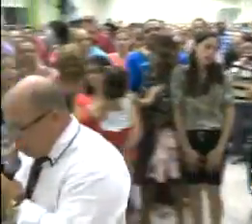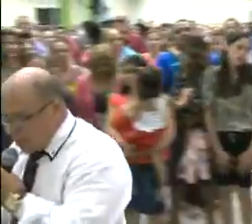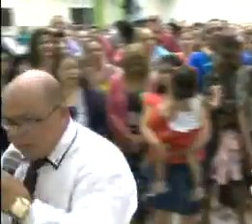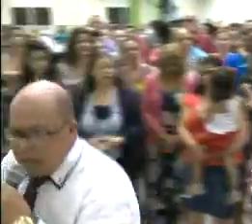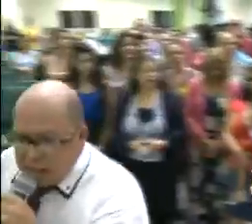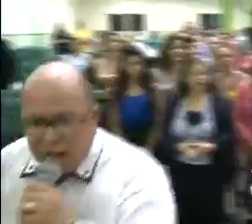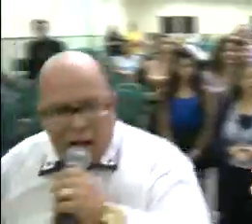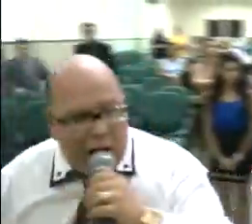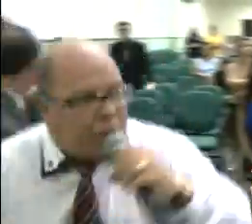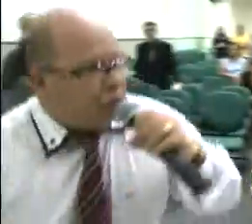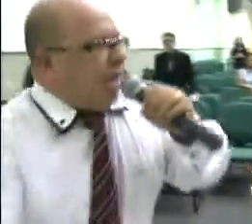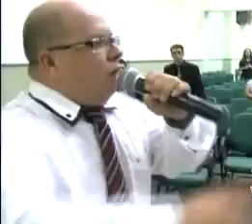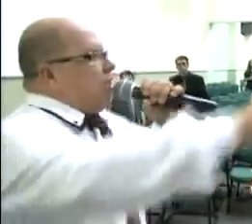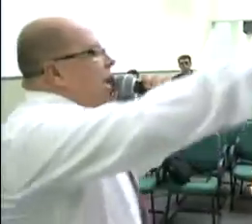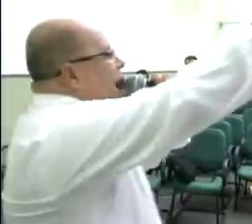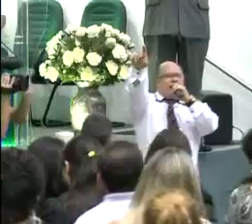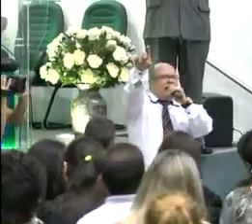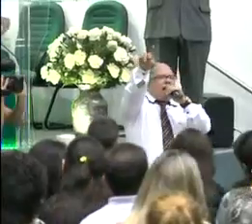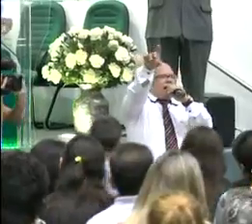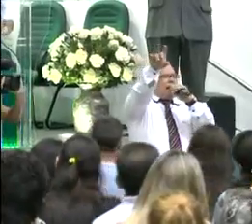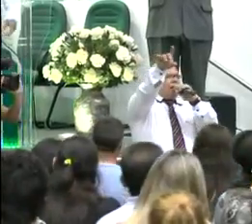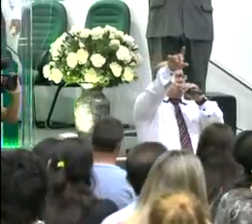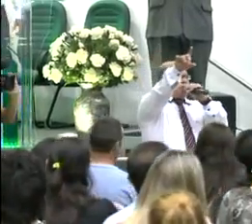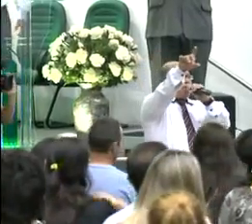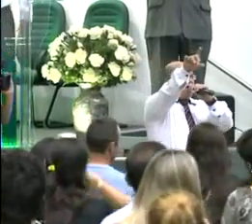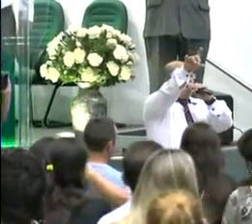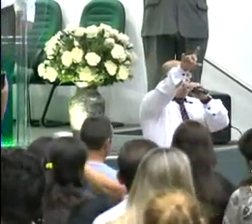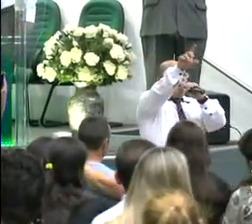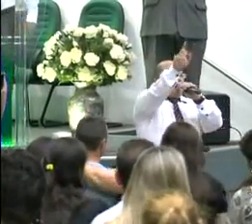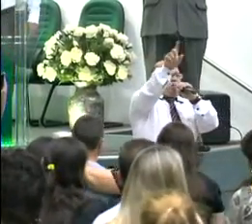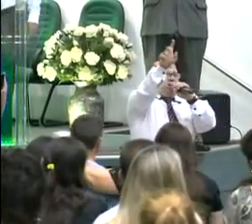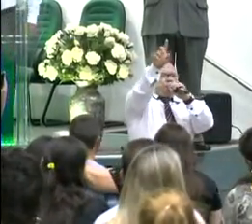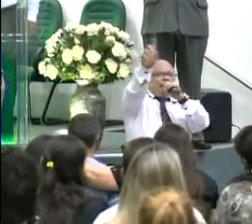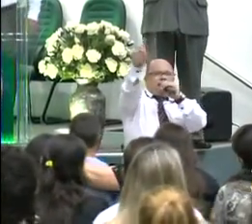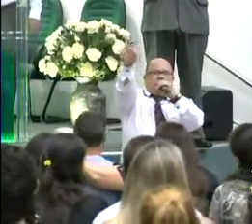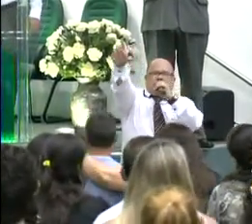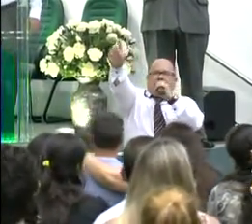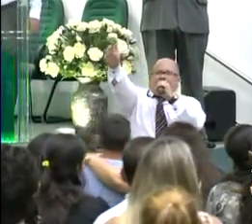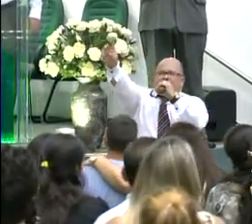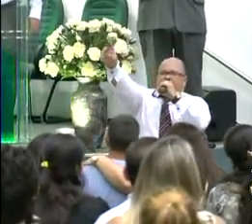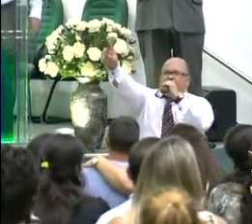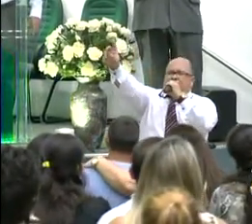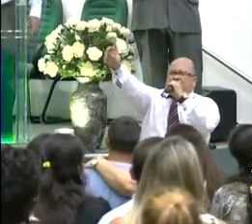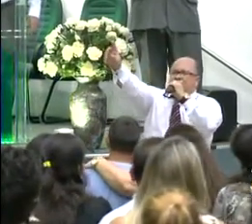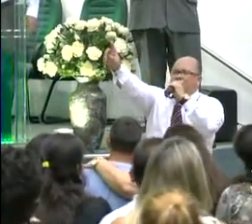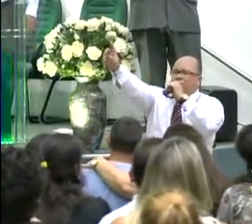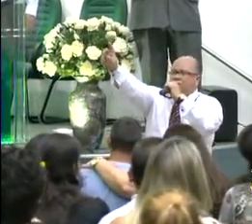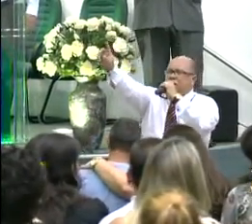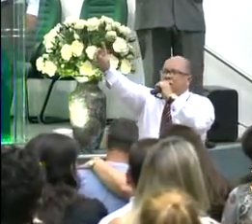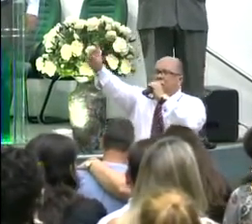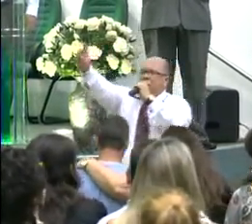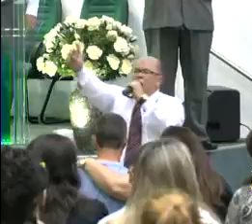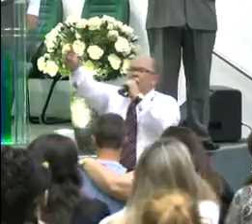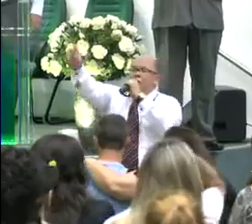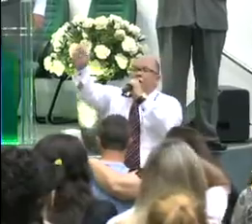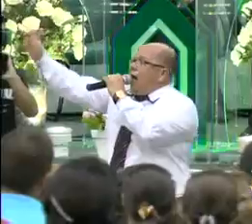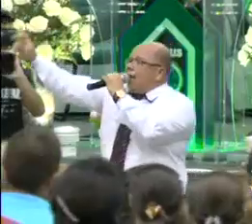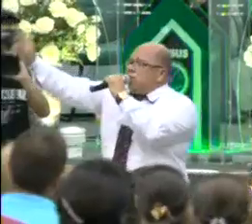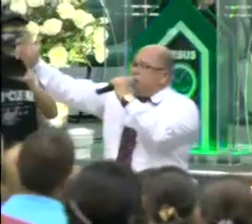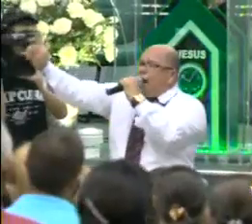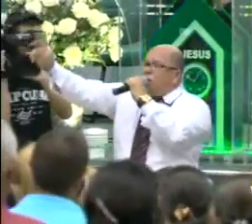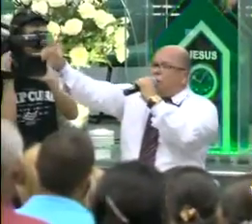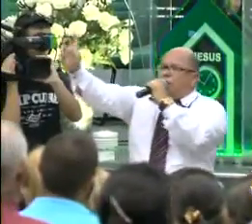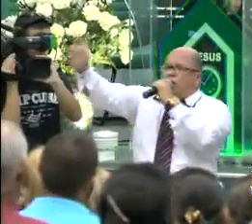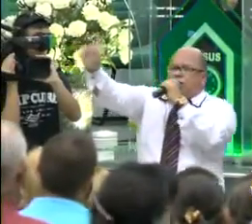passar na prova. Aonde está você que ainda não é crente? Agora, estou esperando você aqui na frente essa noite. Há um